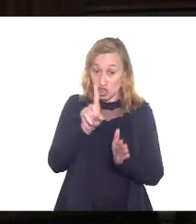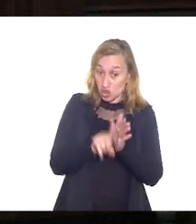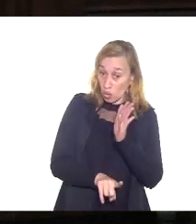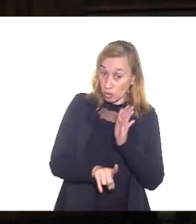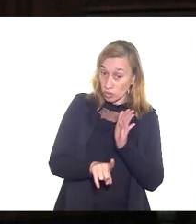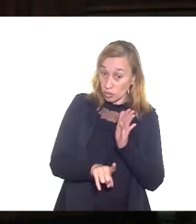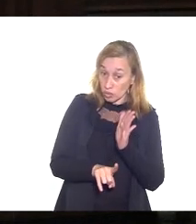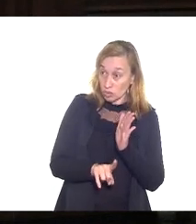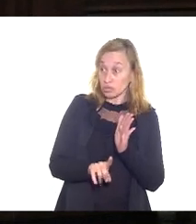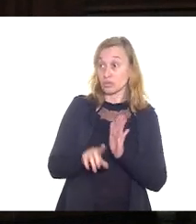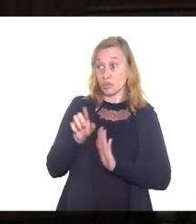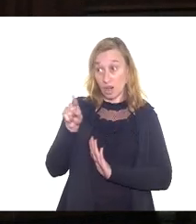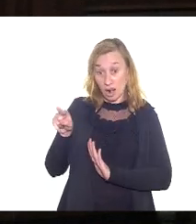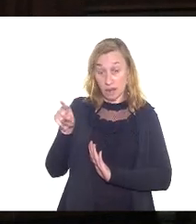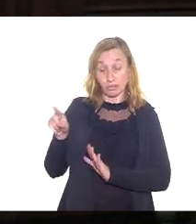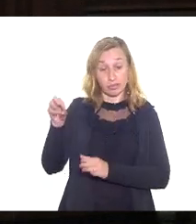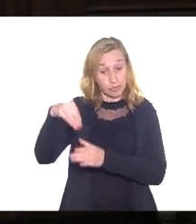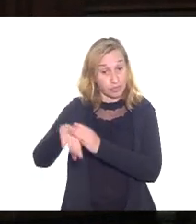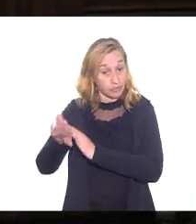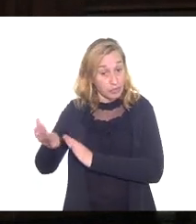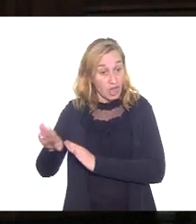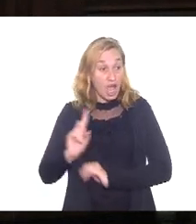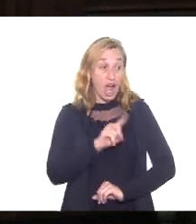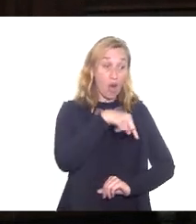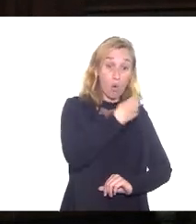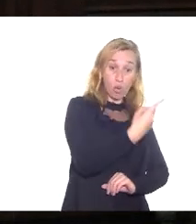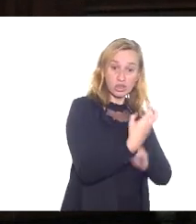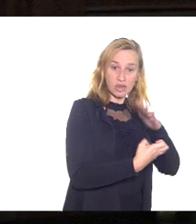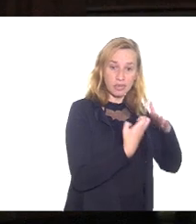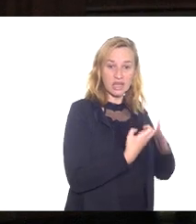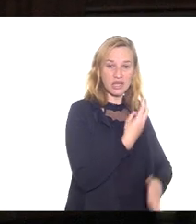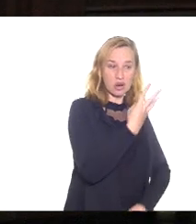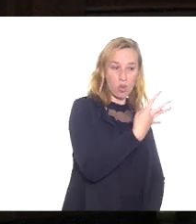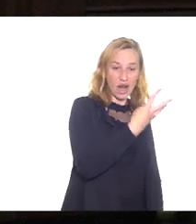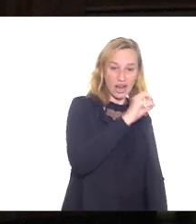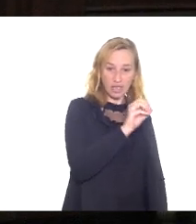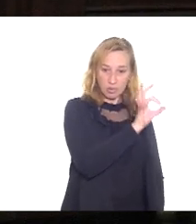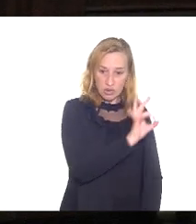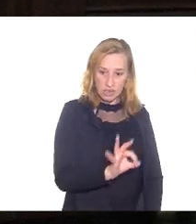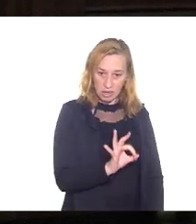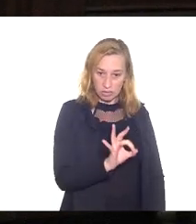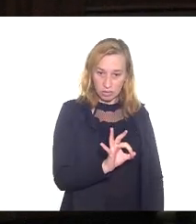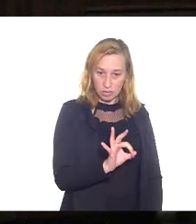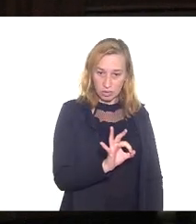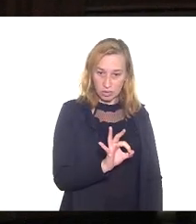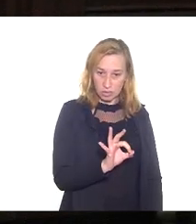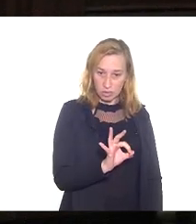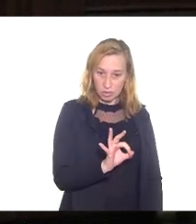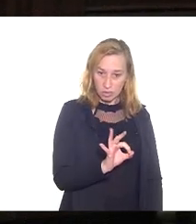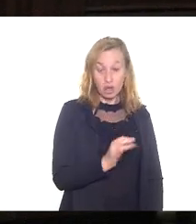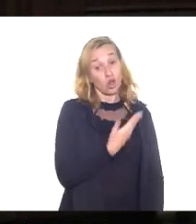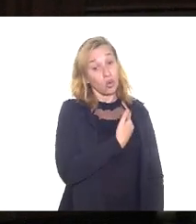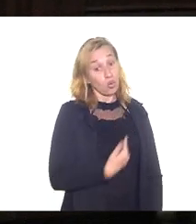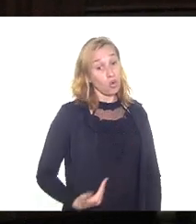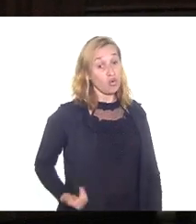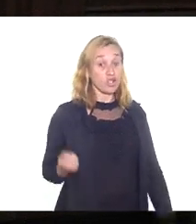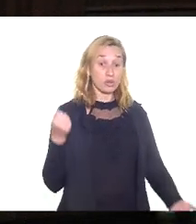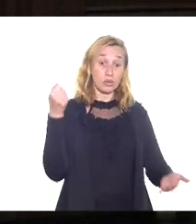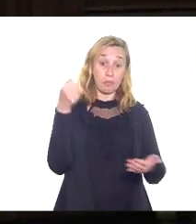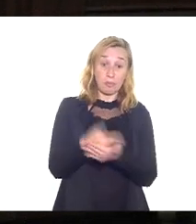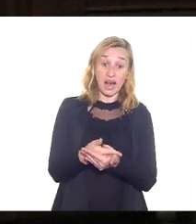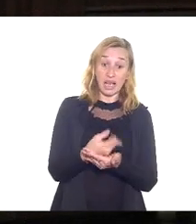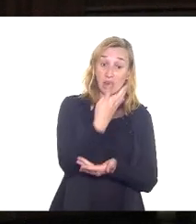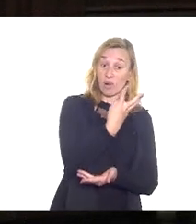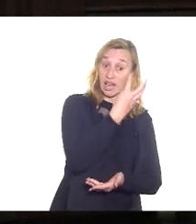que 20% está dentro. A outra dá 40%. O governo paga primeiro a